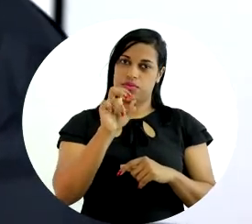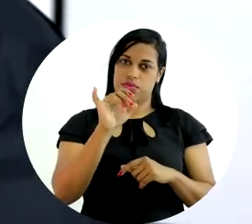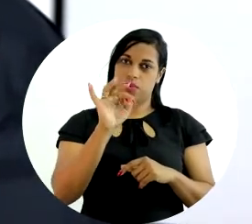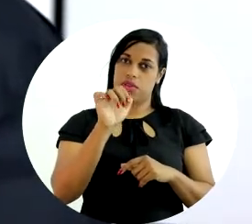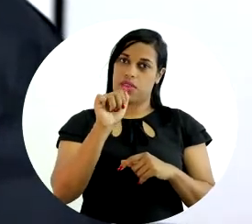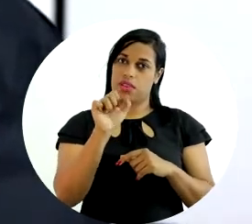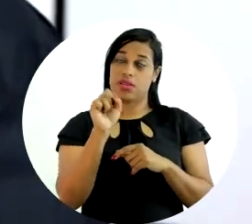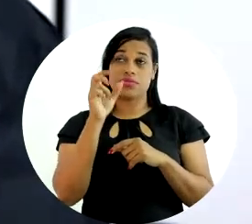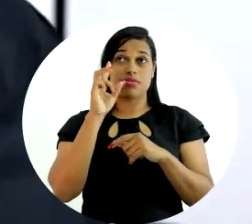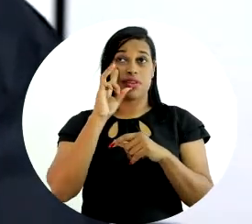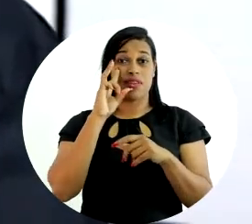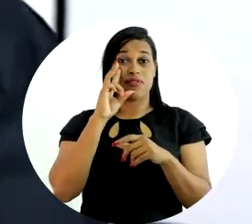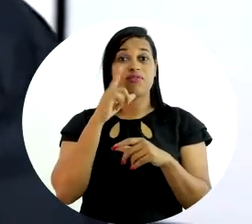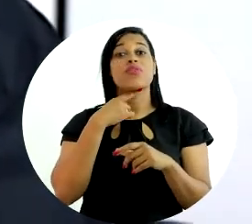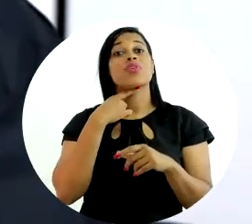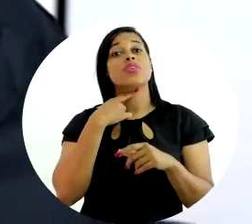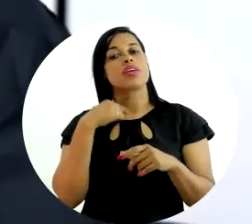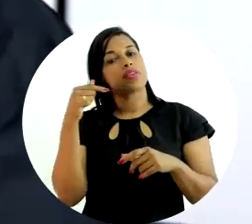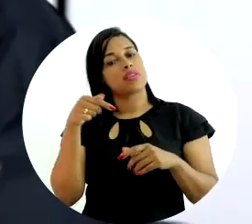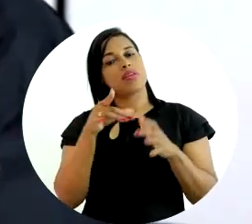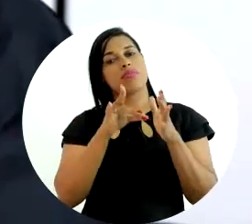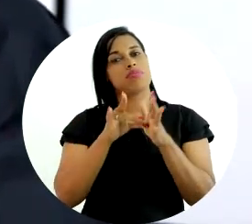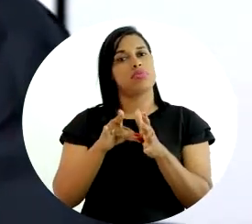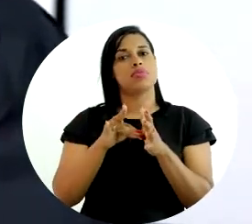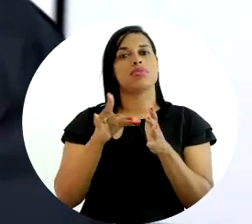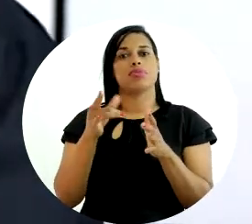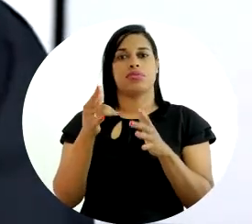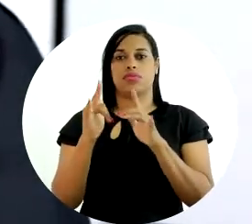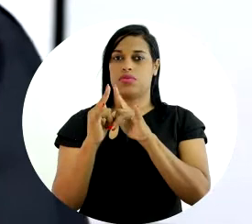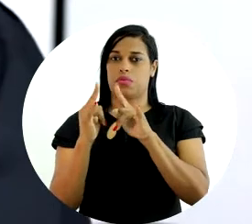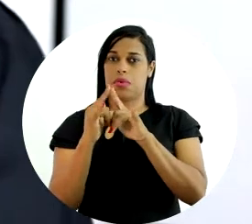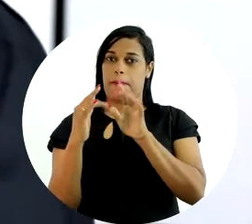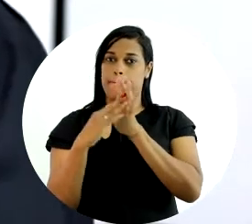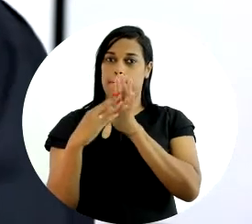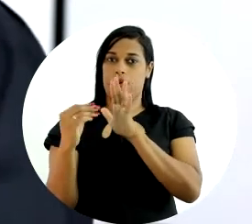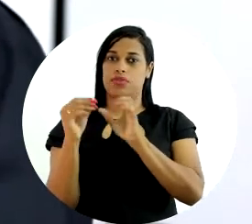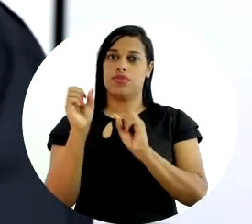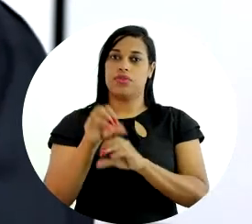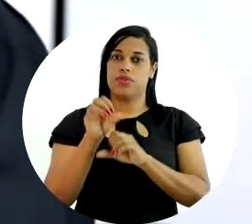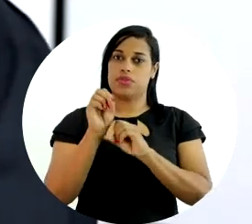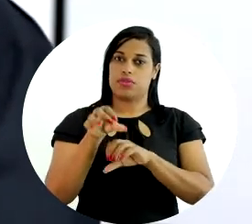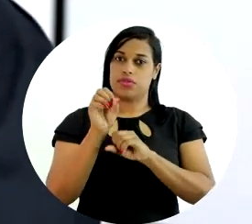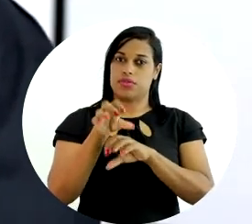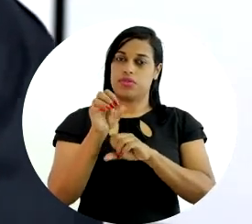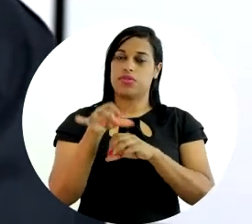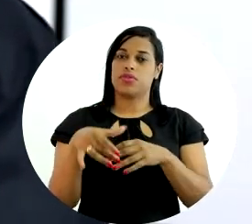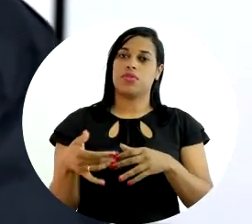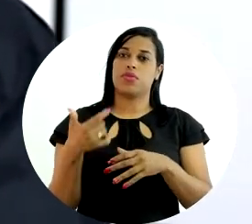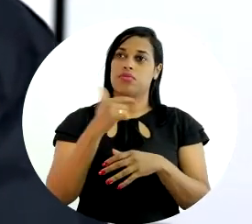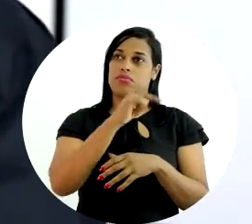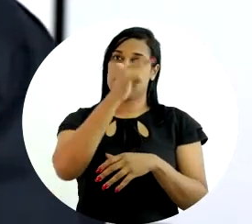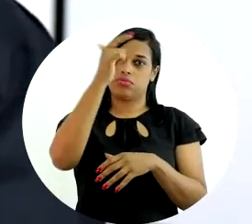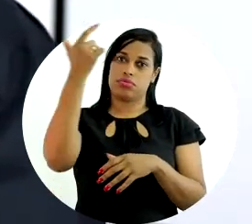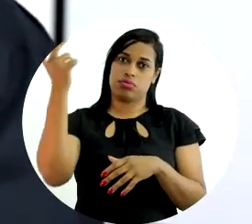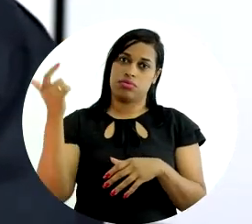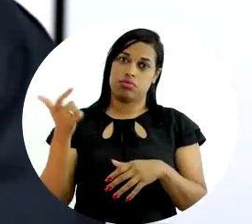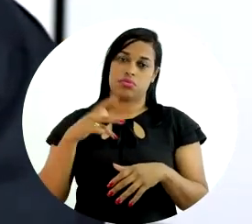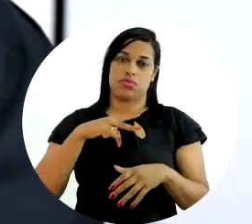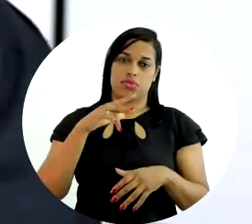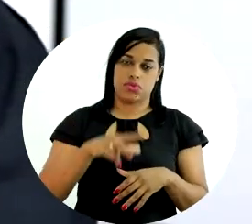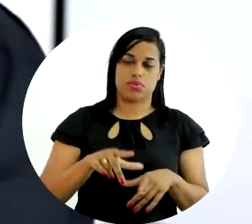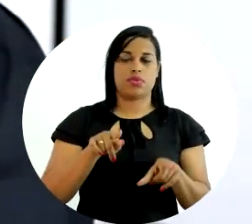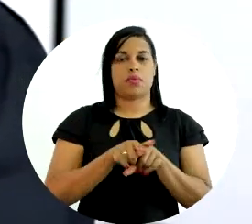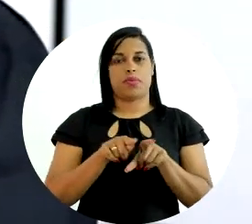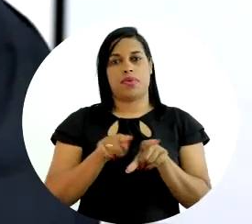era fazer com que a implantação aqui no brasil mesmo como modelo educacional que estava sendo implantado nas duas